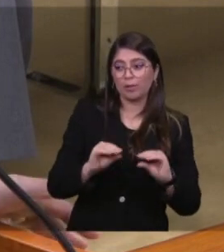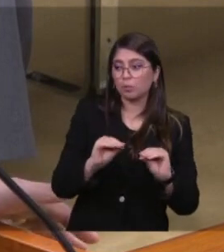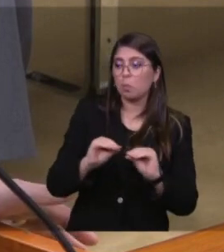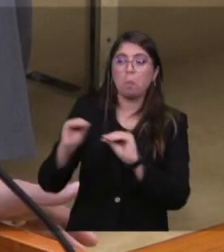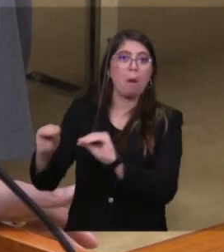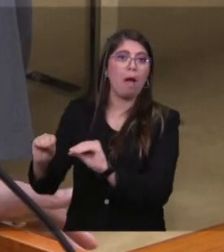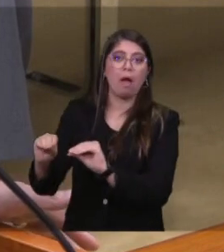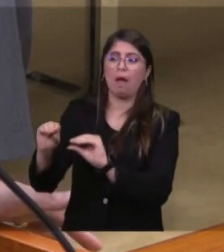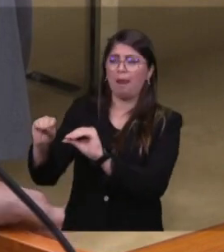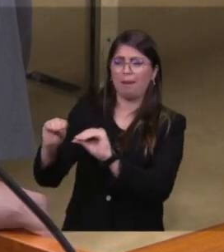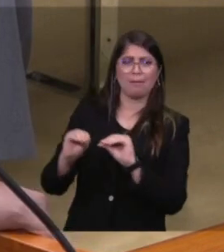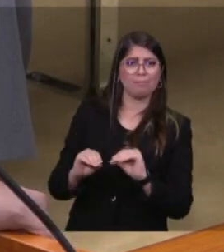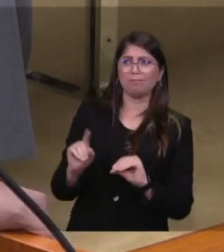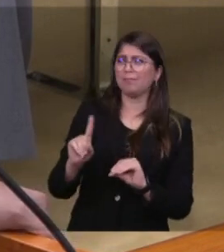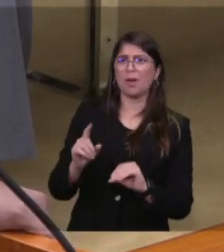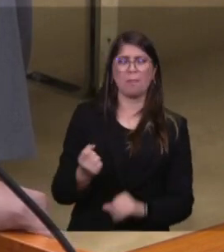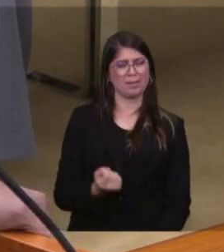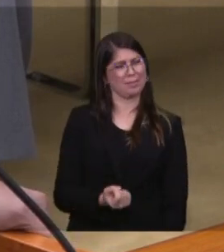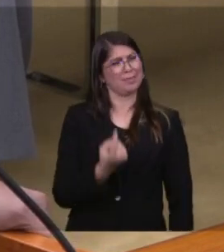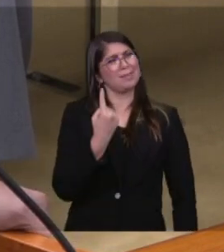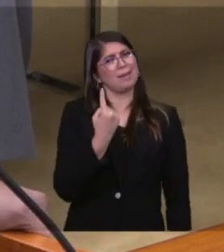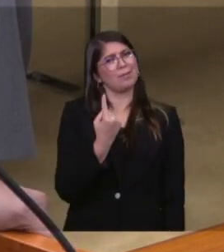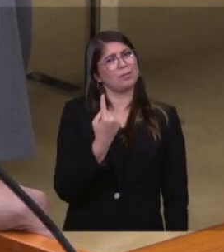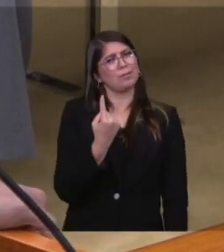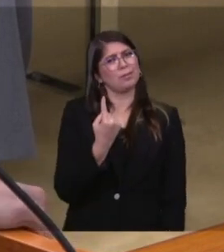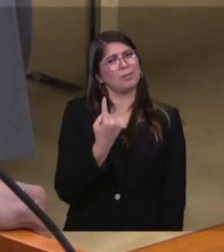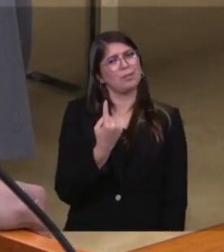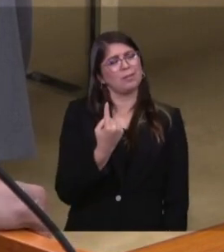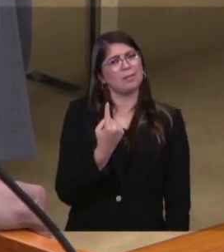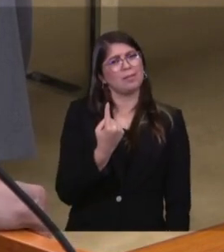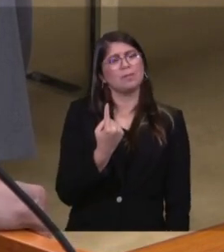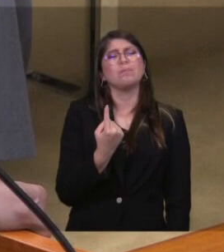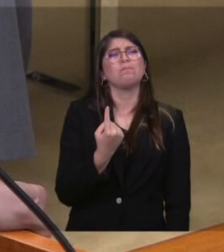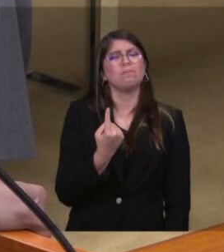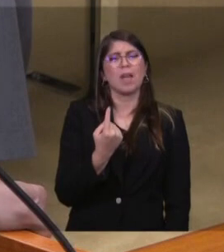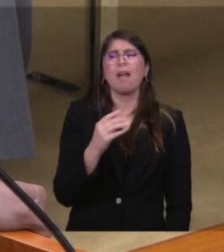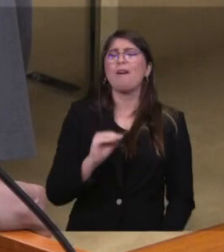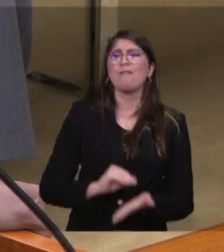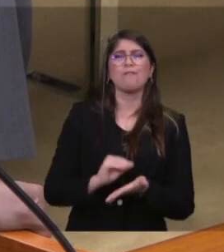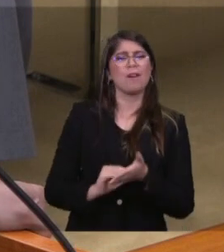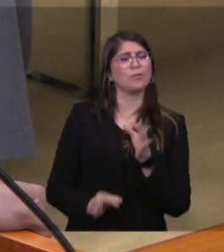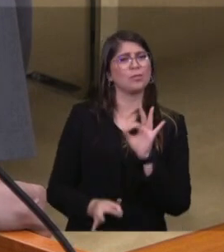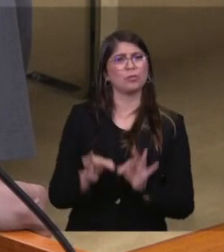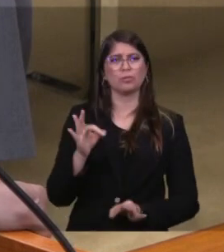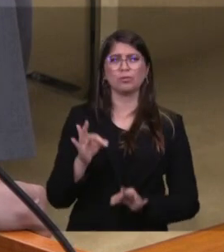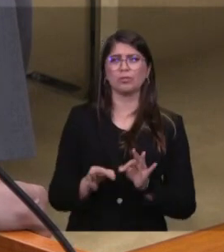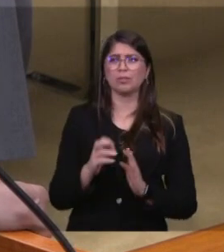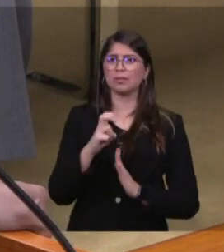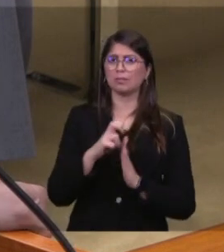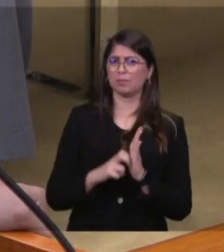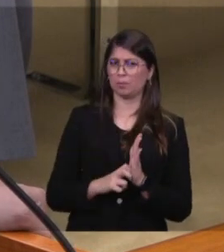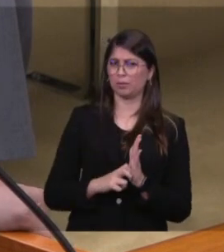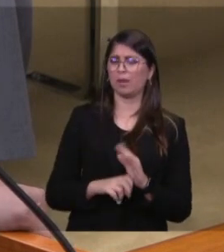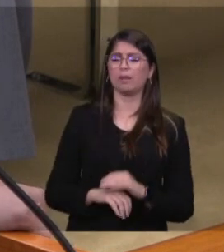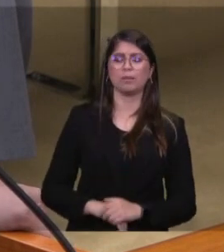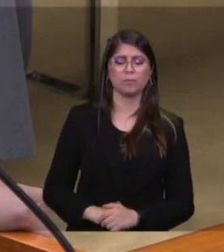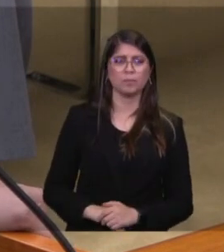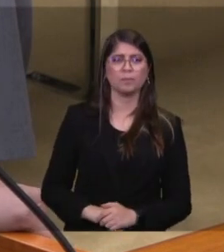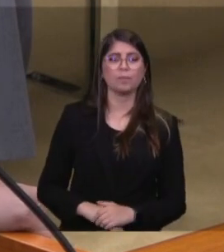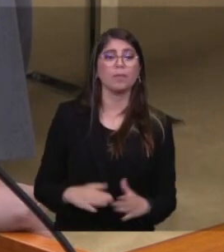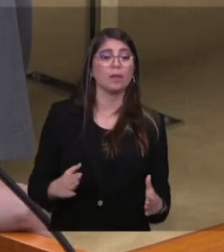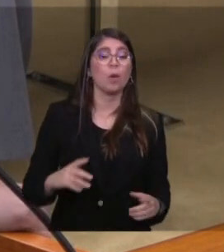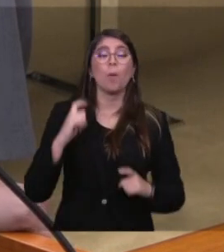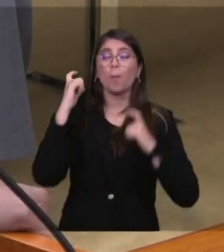O que é, no mínimo, estranhíssimo. O que é, no mínimo, uma injustiça tributária. Excelências, uma